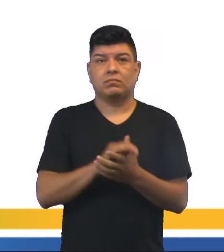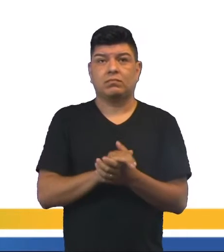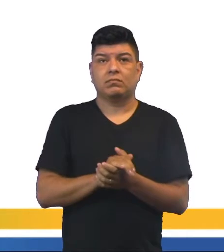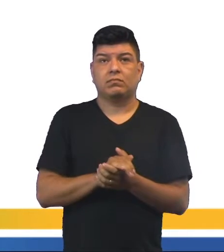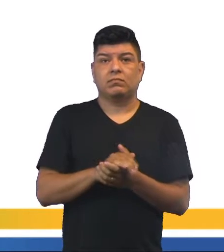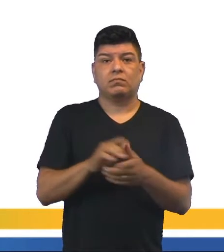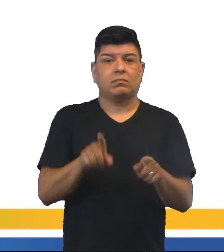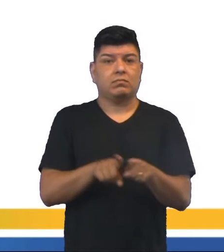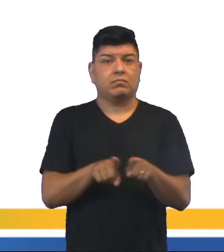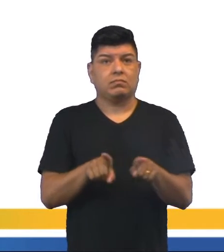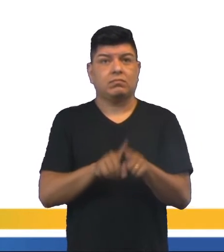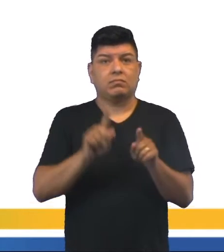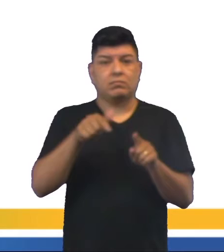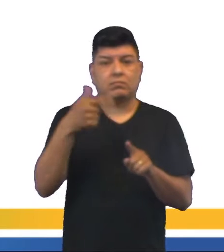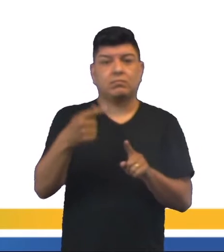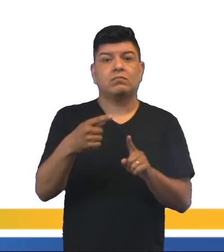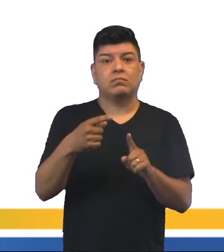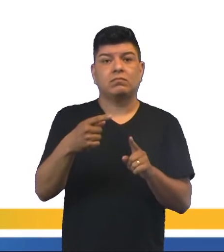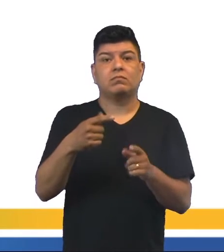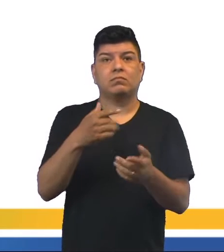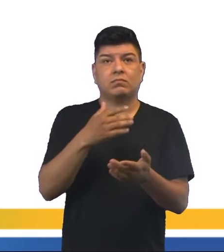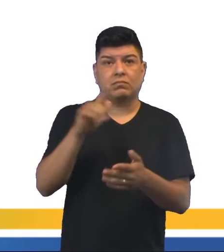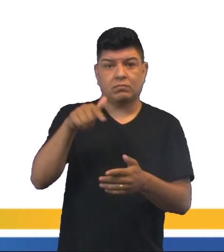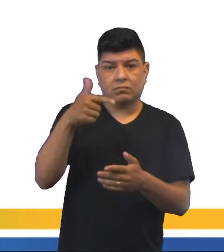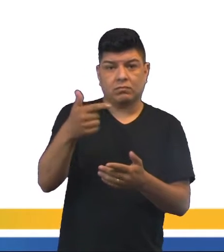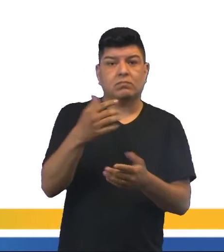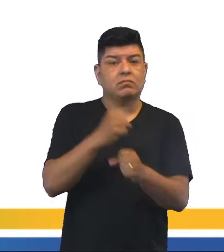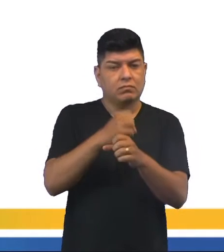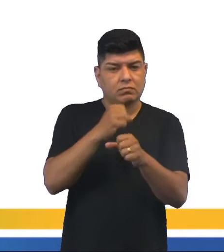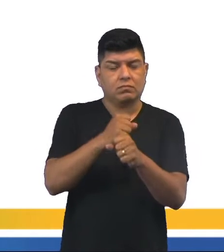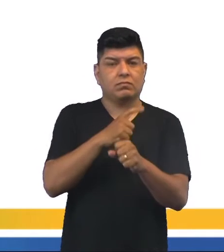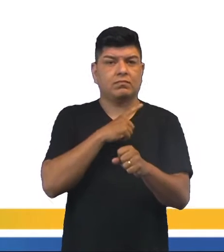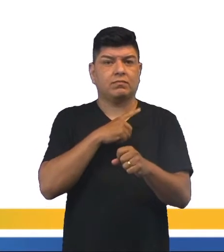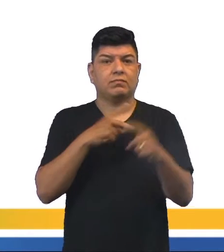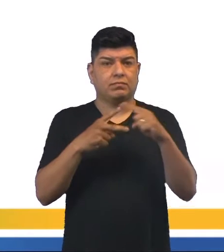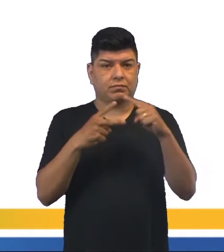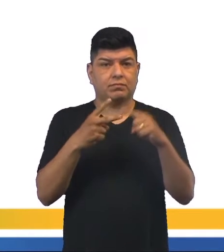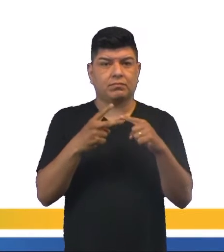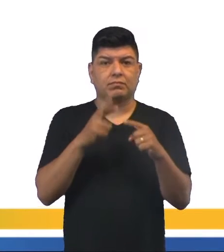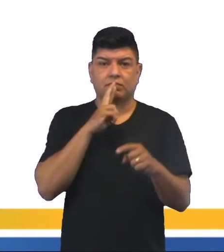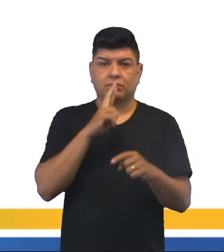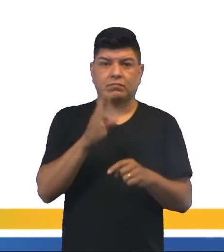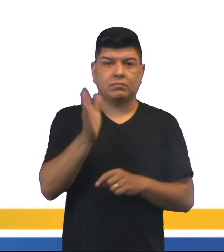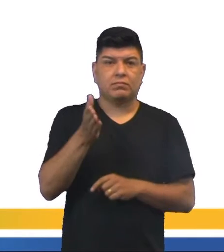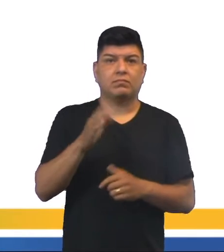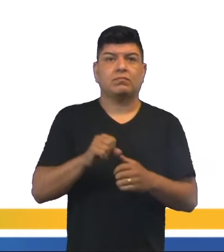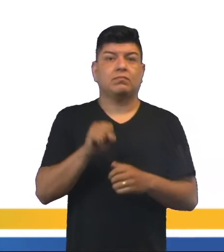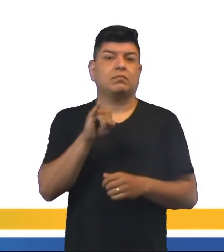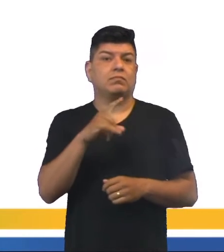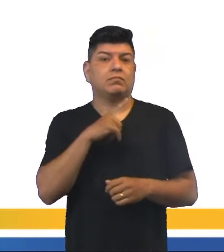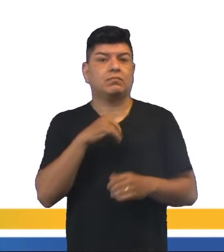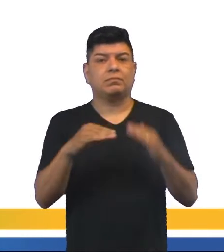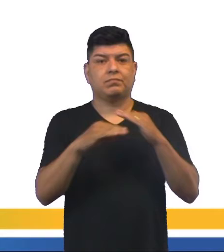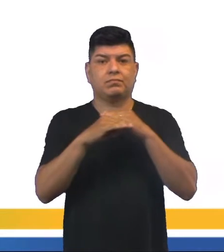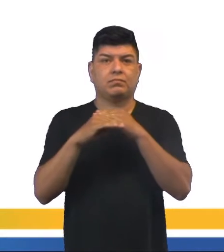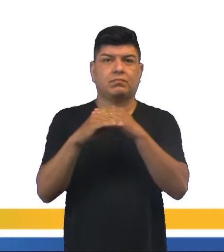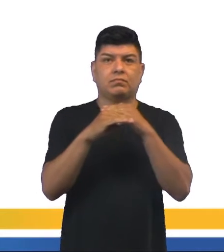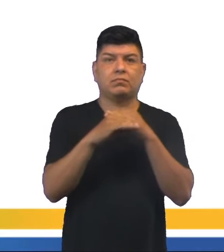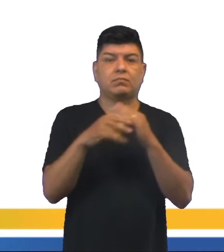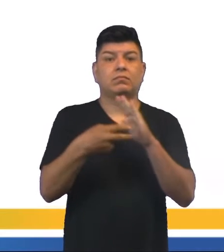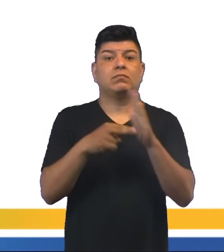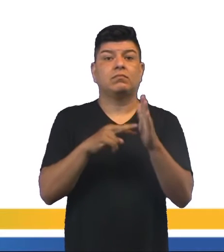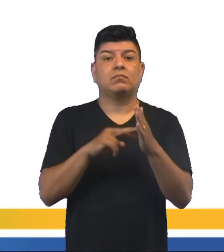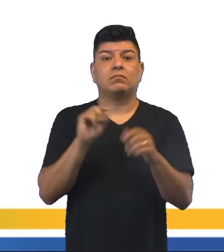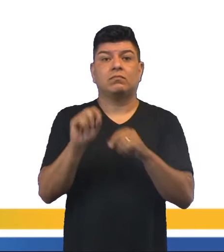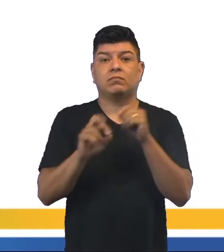e nós temos a outra parcela do segundo cálculo então nós temos aqui o resultado não é igualdade Então